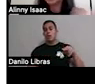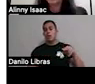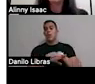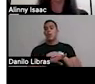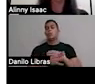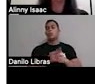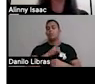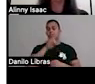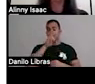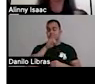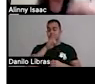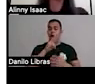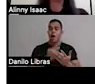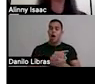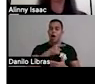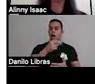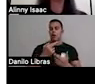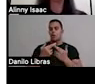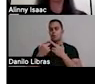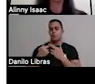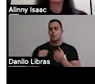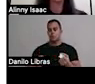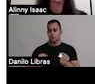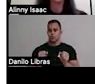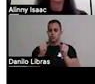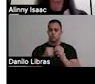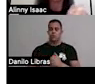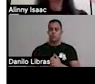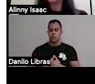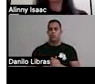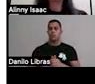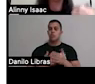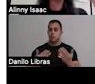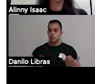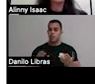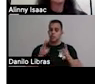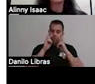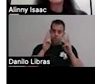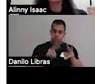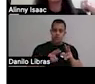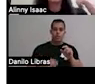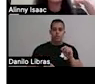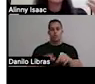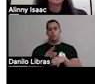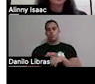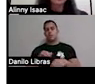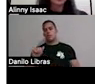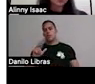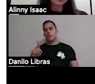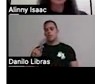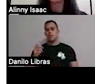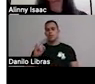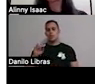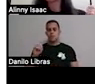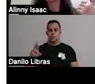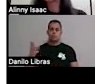dessa via, que é responsiva justamente ao estresse, né, de retículo endoplasmático. Então, foi observado em doença de Alzheimer, doença, né,